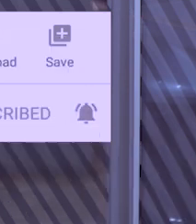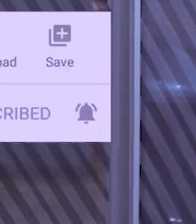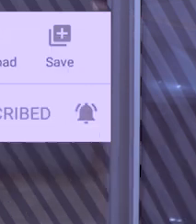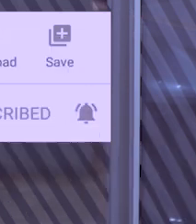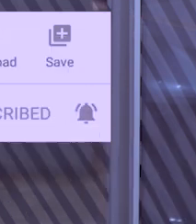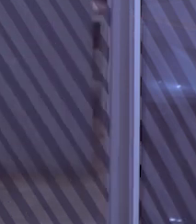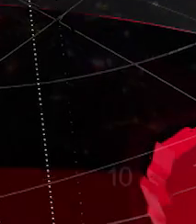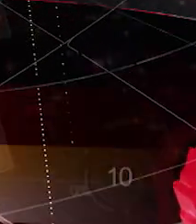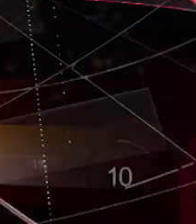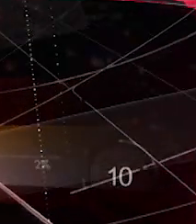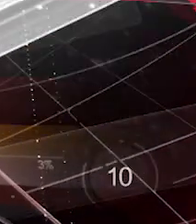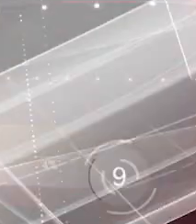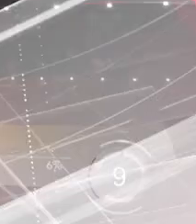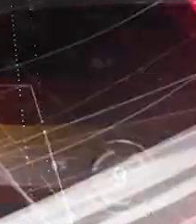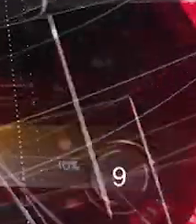de notificação.